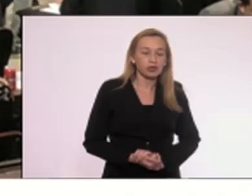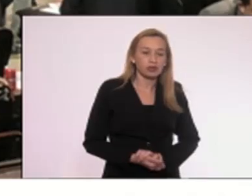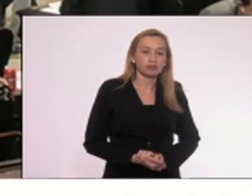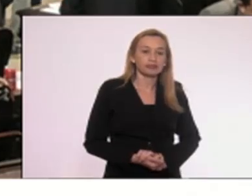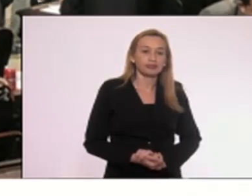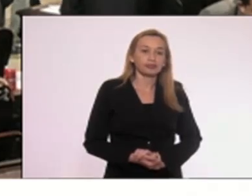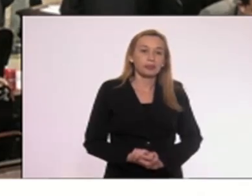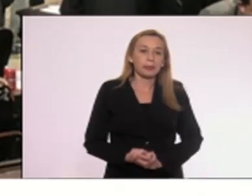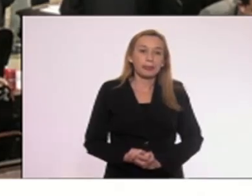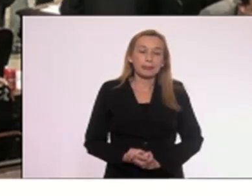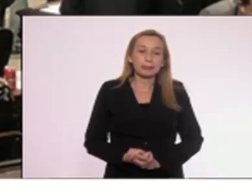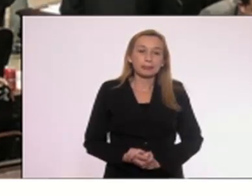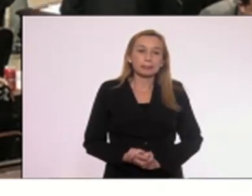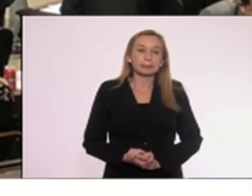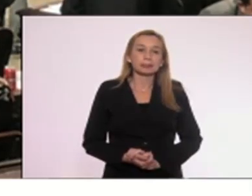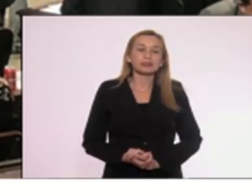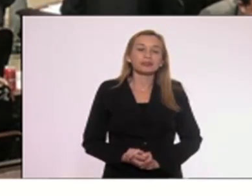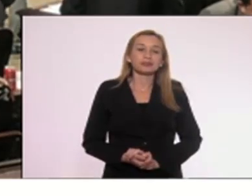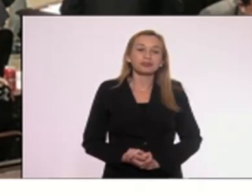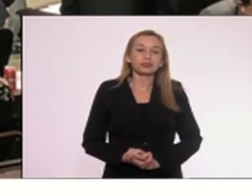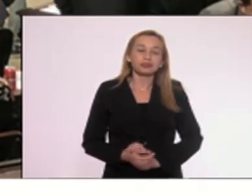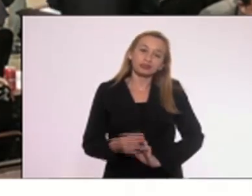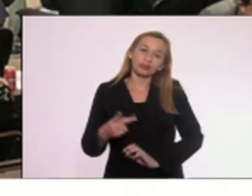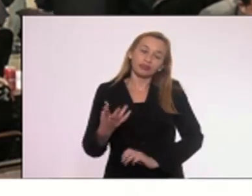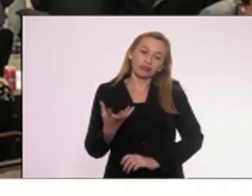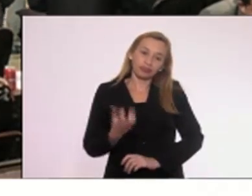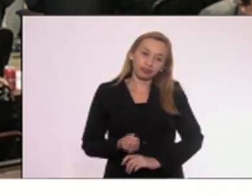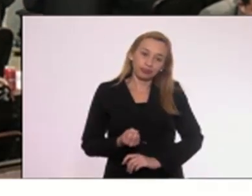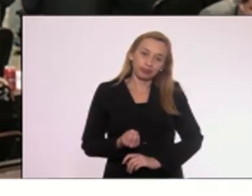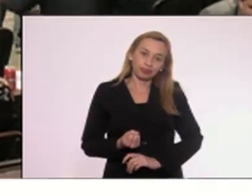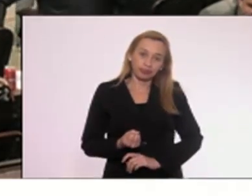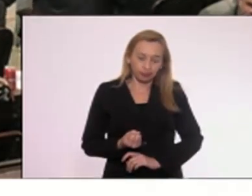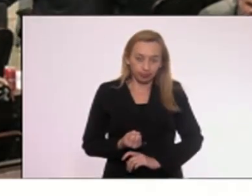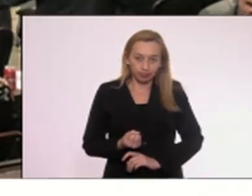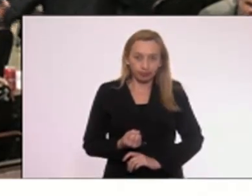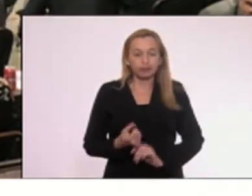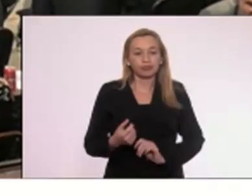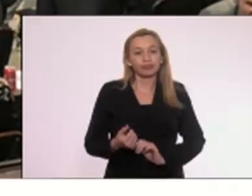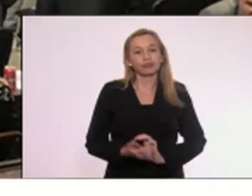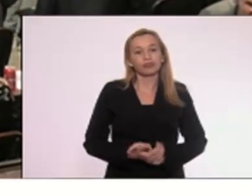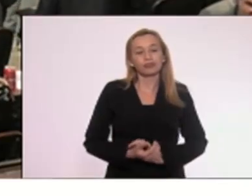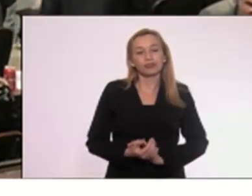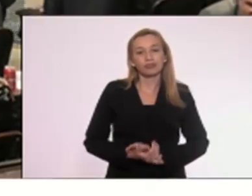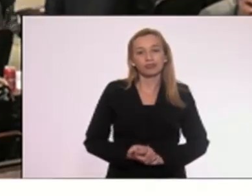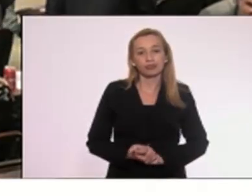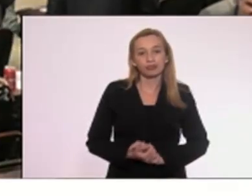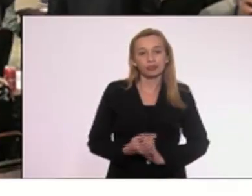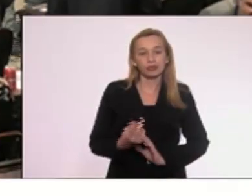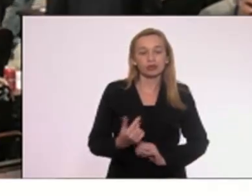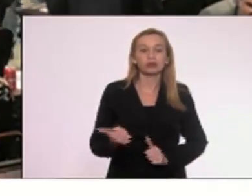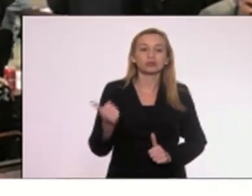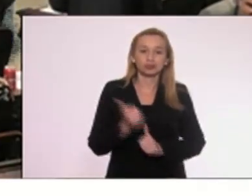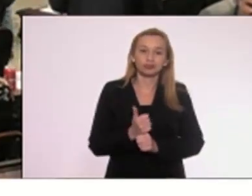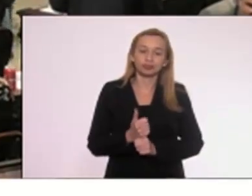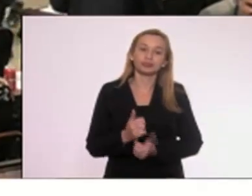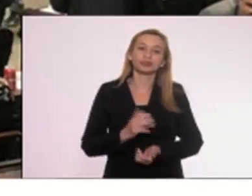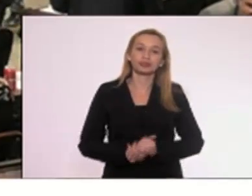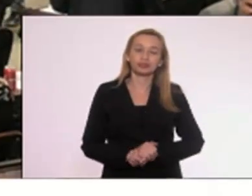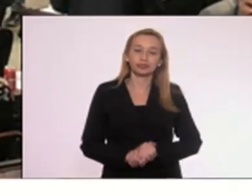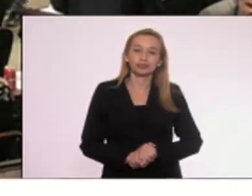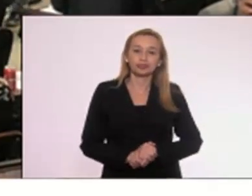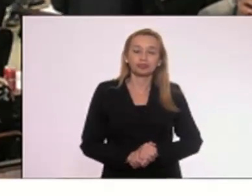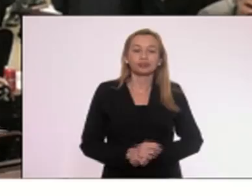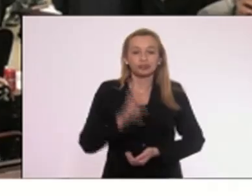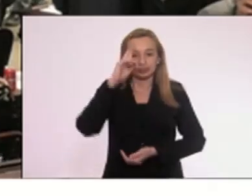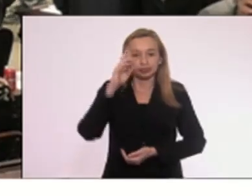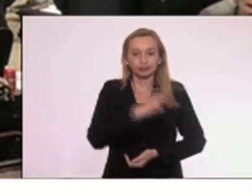aparecer dizendo que concorda com o parecer dele, que ele dá os dois pareceres ao substitutivo.